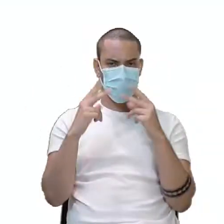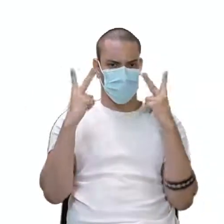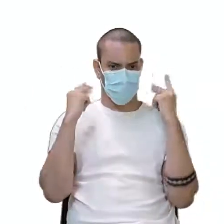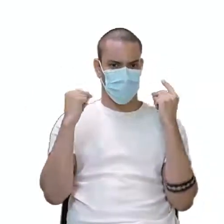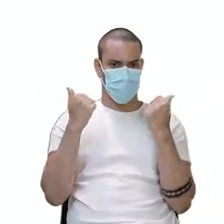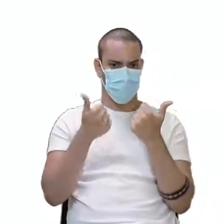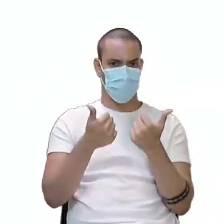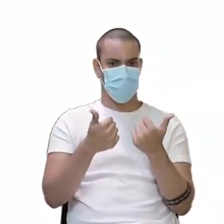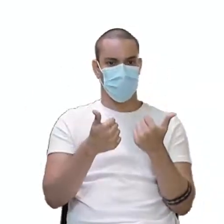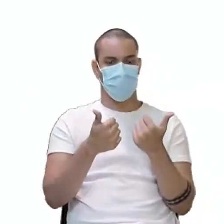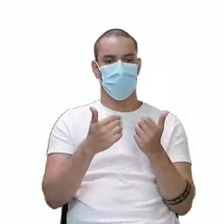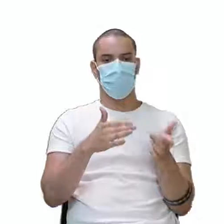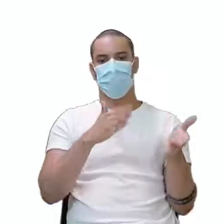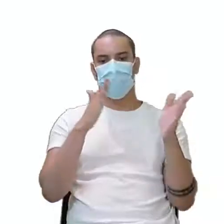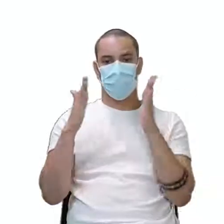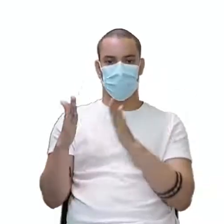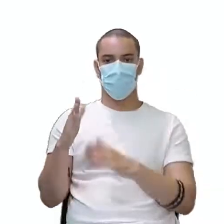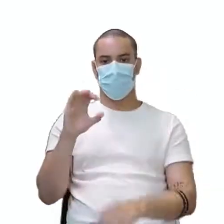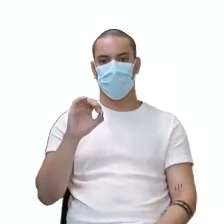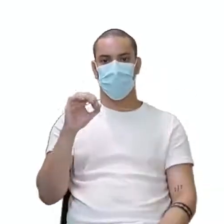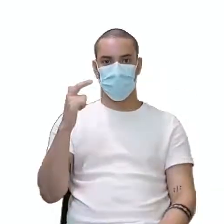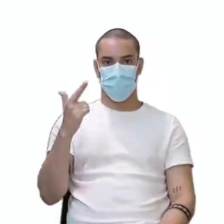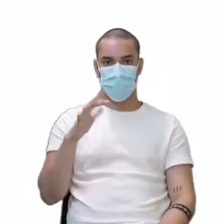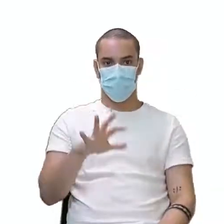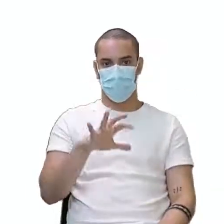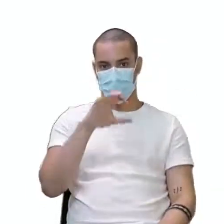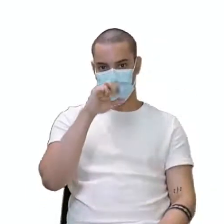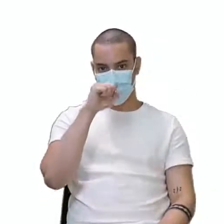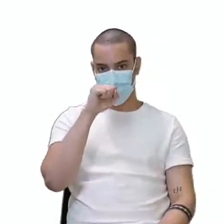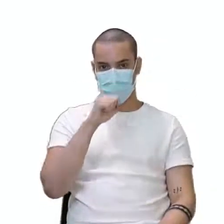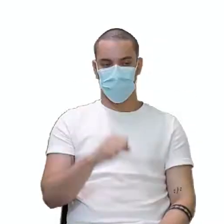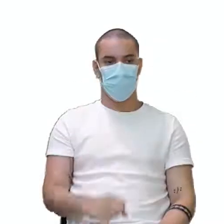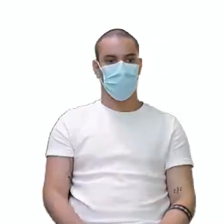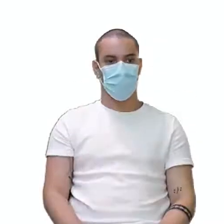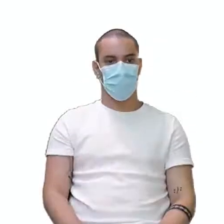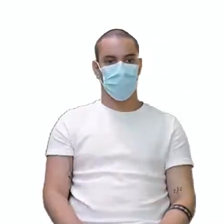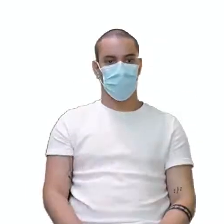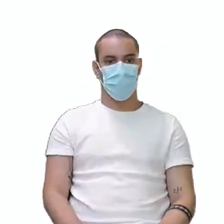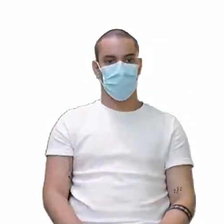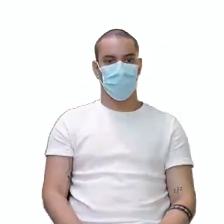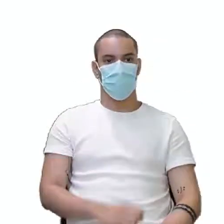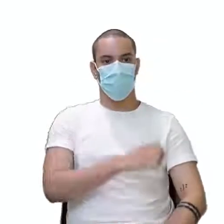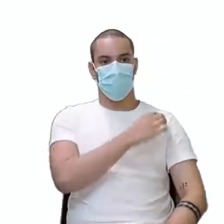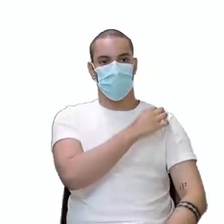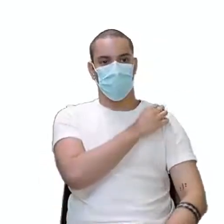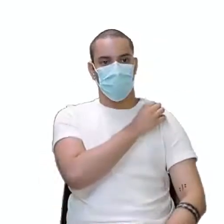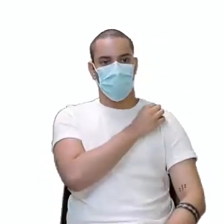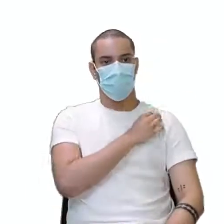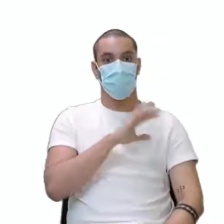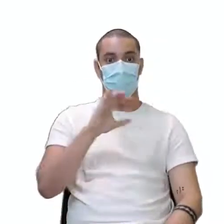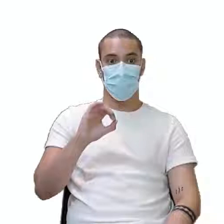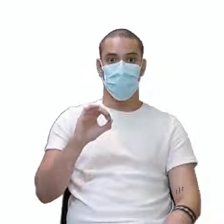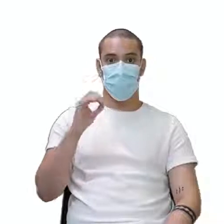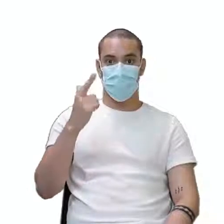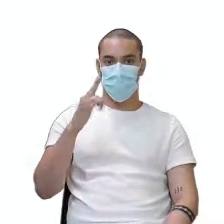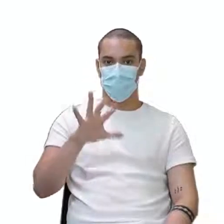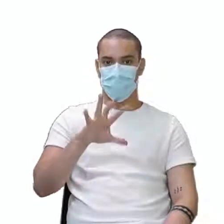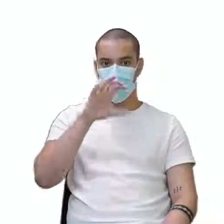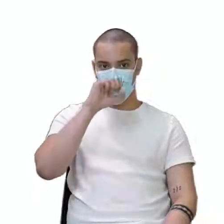Tranquilo? Vamos para o ciclo do oxigênio. Olha lá. No ciclo do oxigênio, você